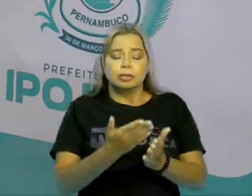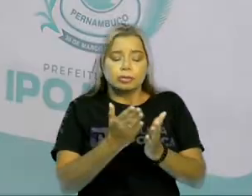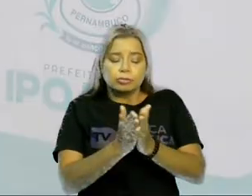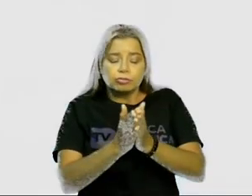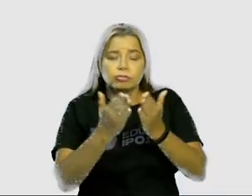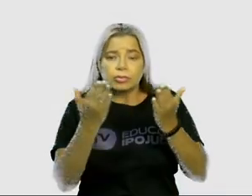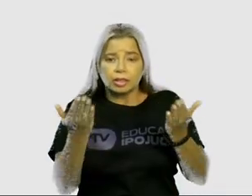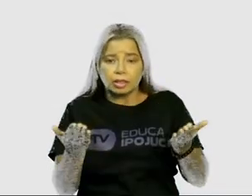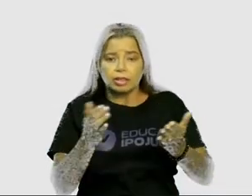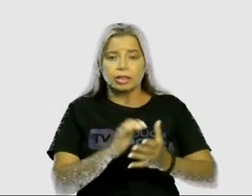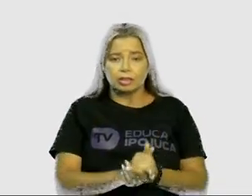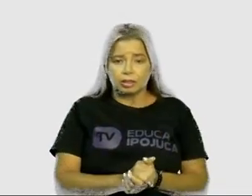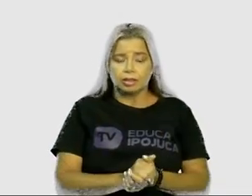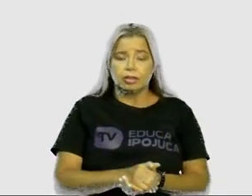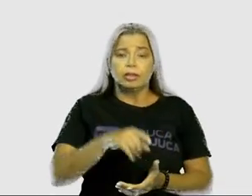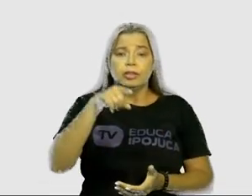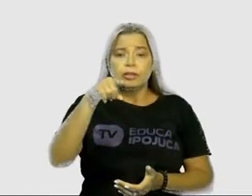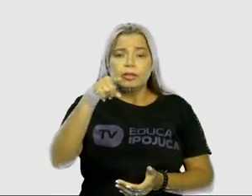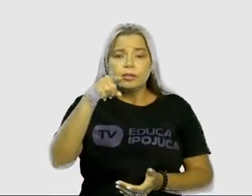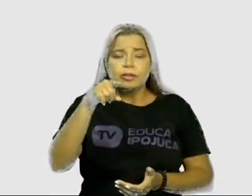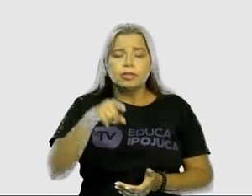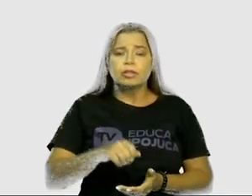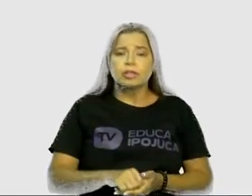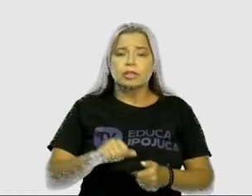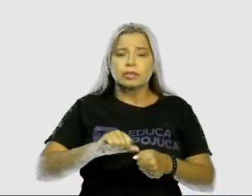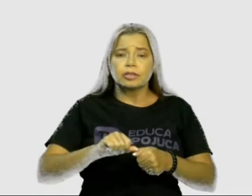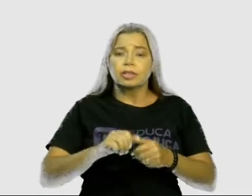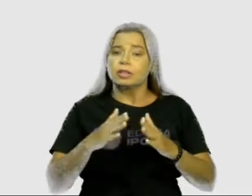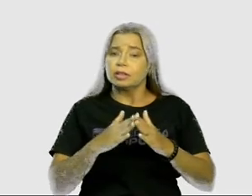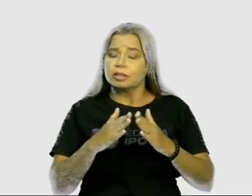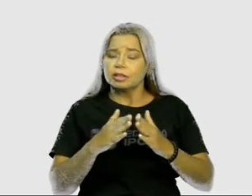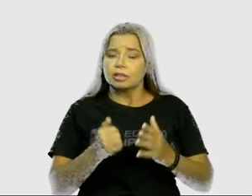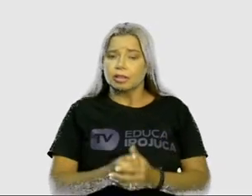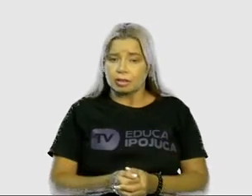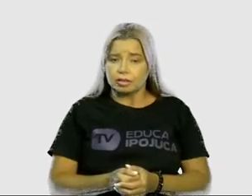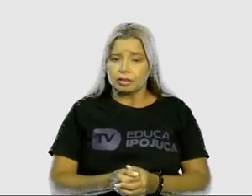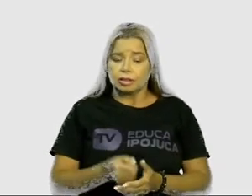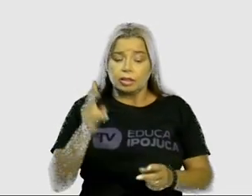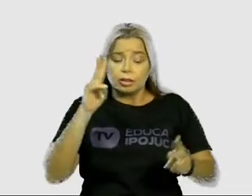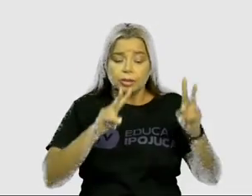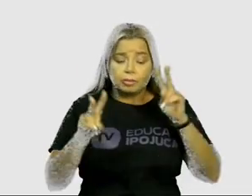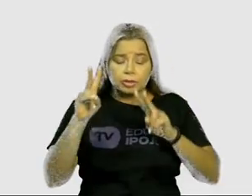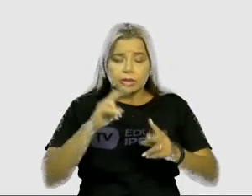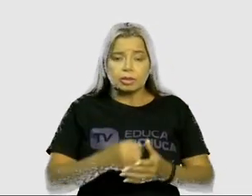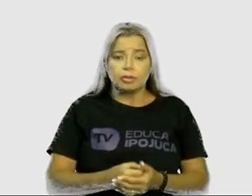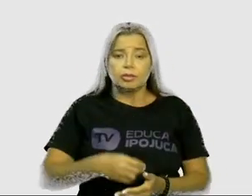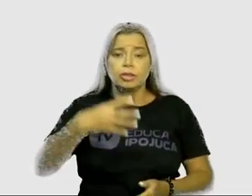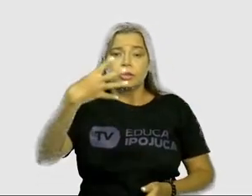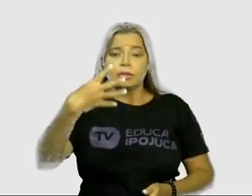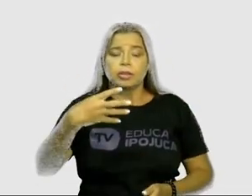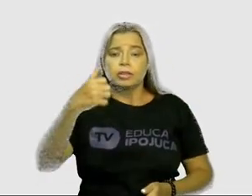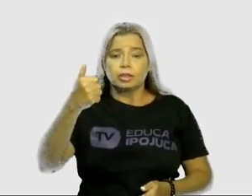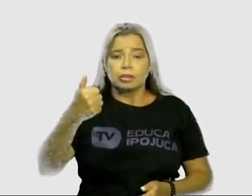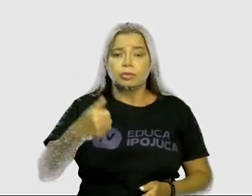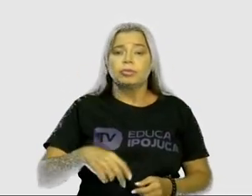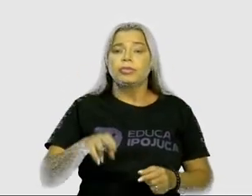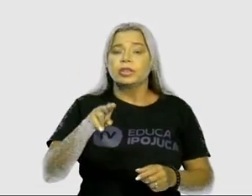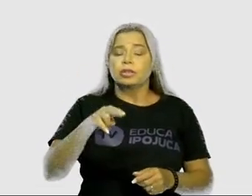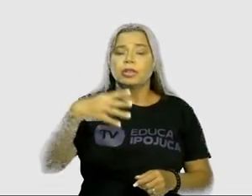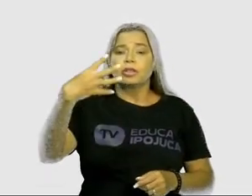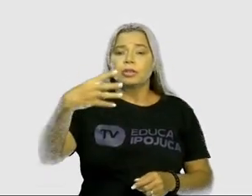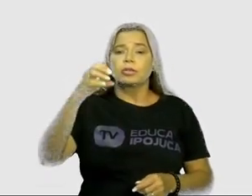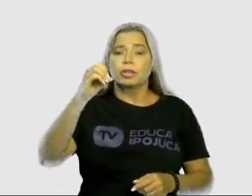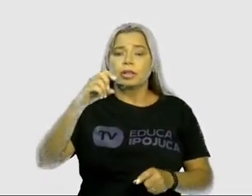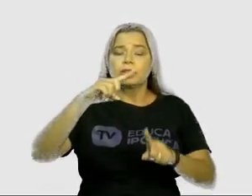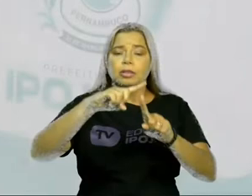Observe o exemplo e calcule no seu caderno. 41 é igual a 40 mais 1. 41 eu tenho o